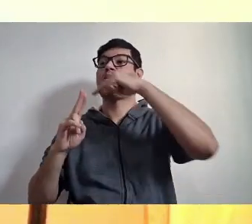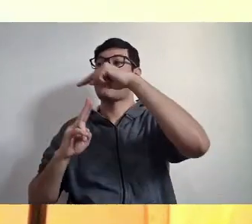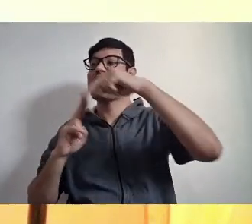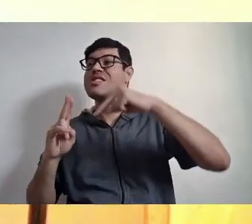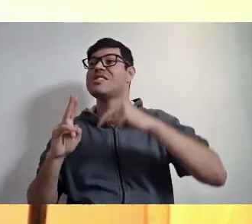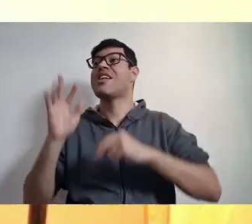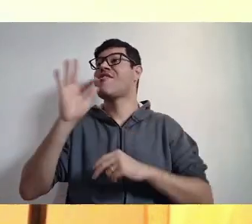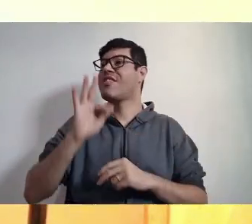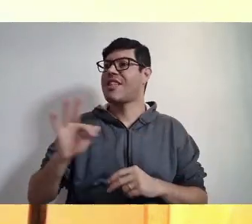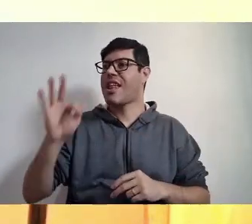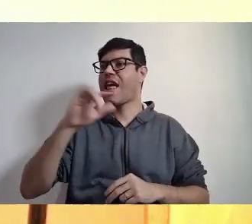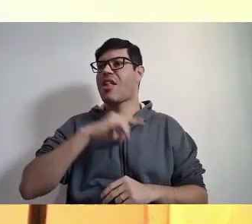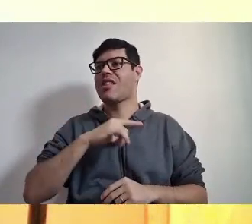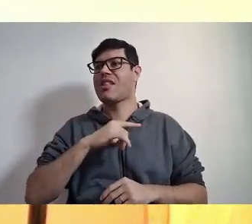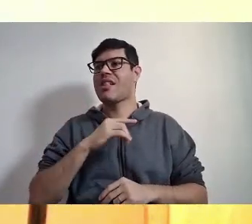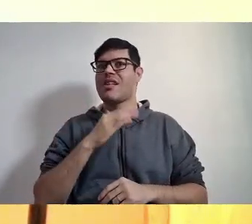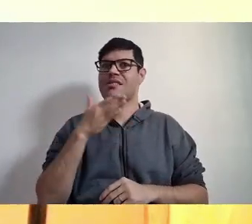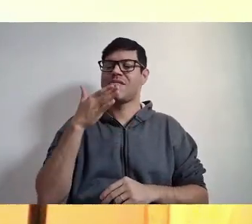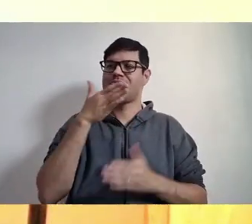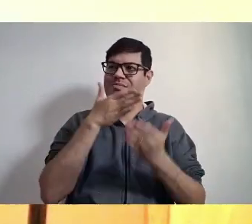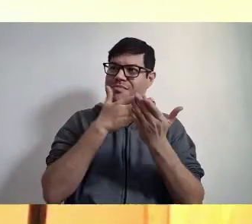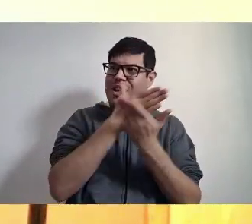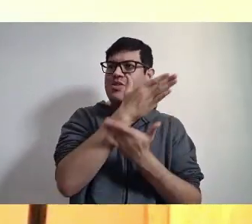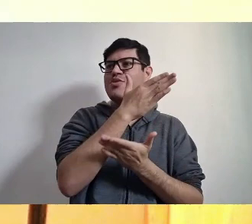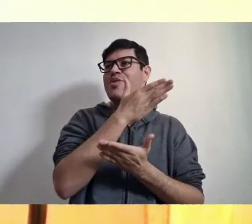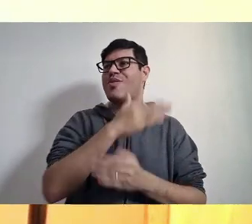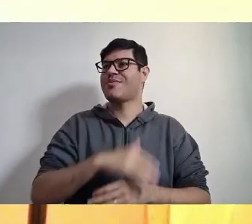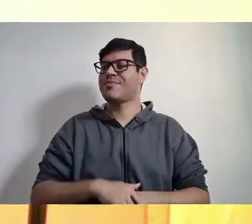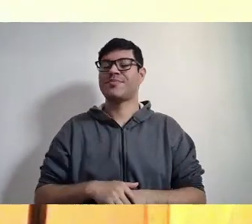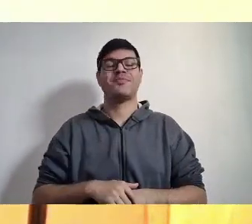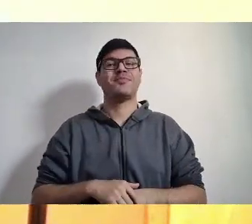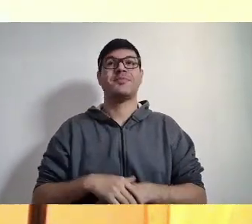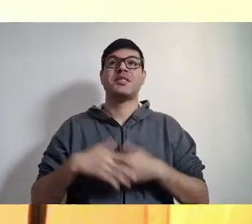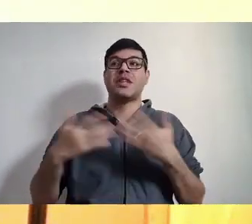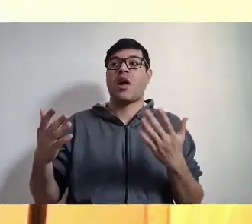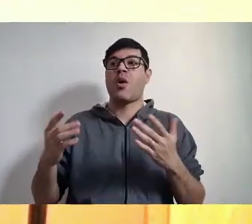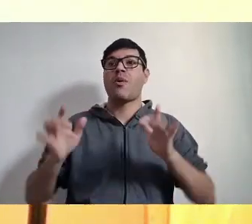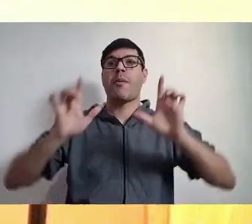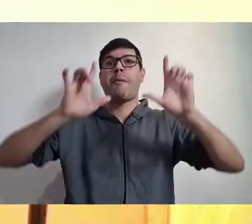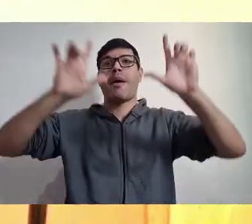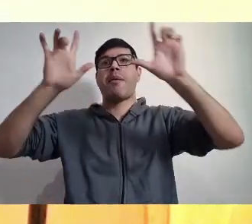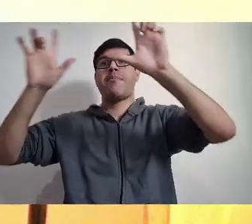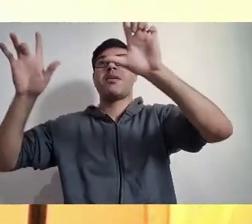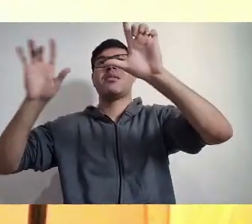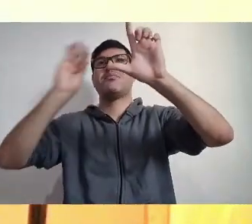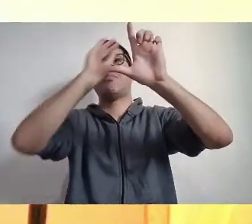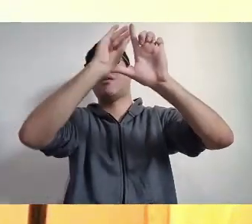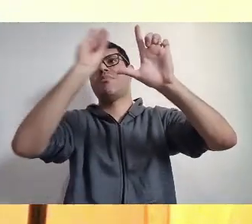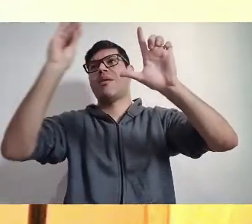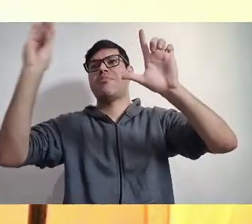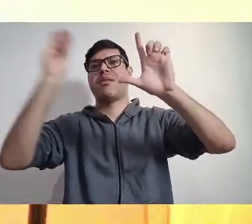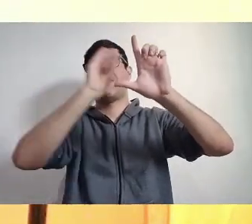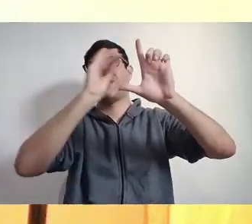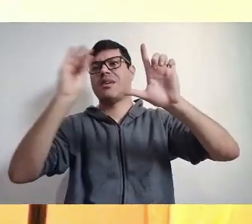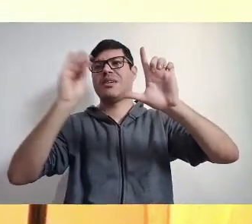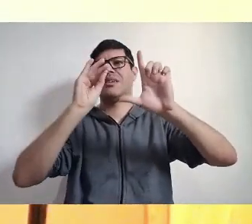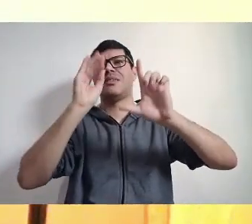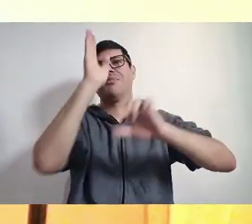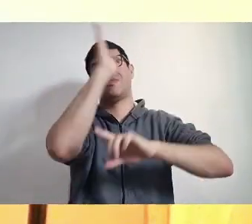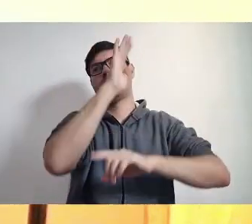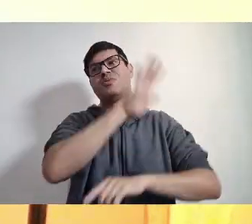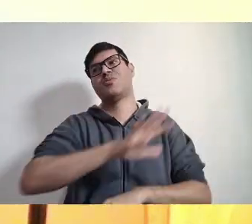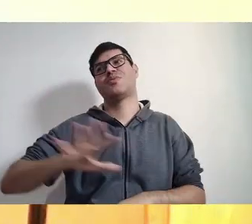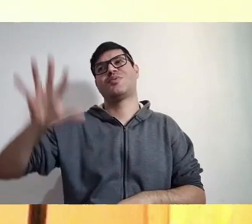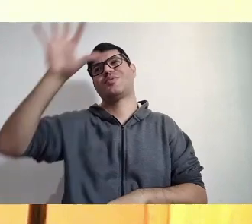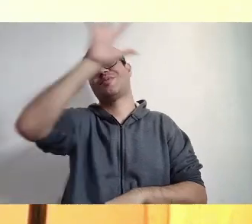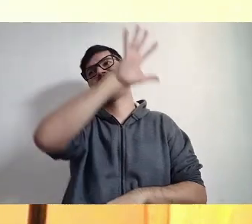mesmo. Então, mas é aí que eu digo para você, isso, quando você lança o edital, você fica exposto Exposto para todo o Brasil. o Brasil né? inteiro, né?